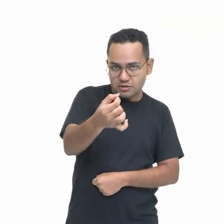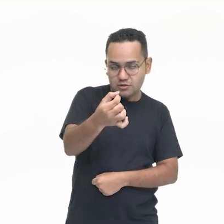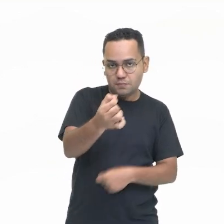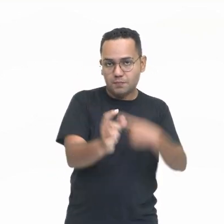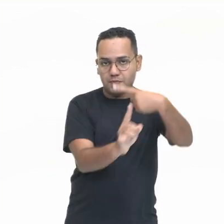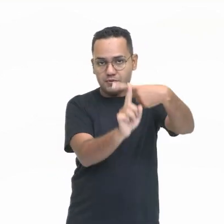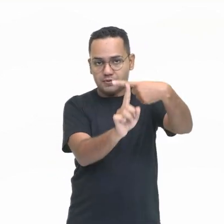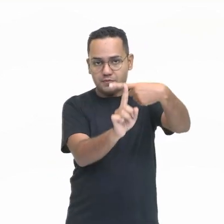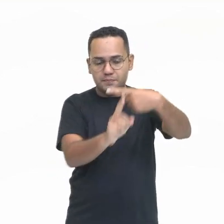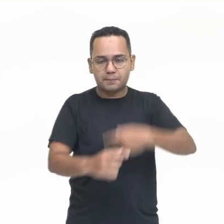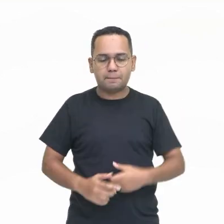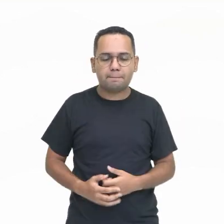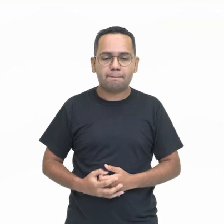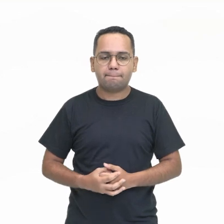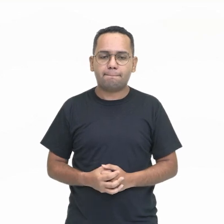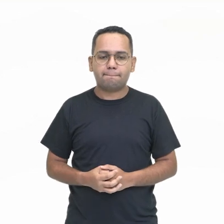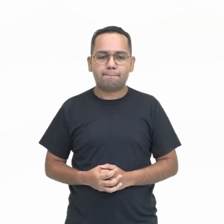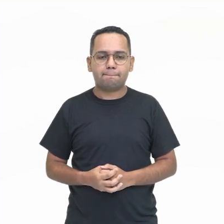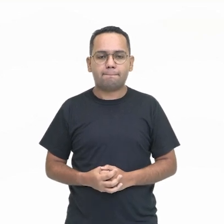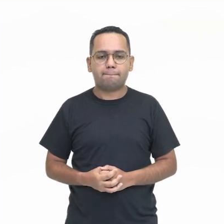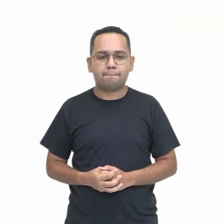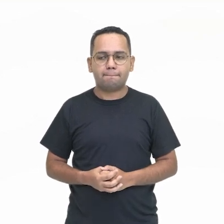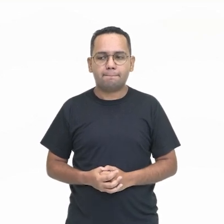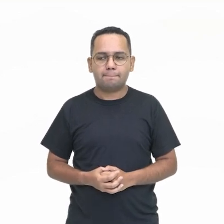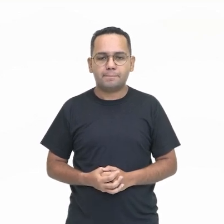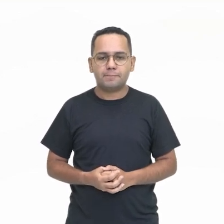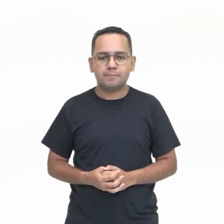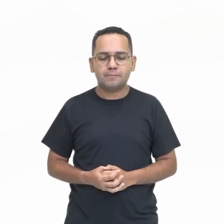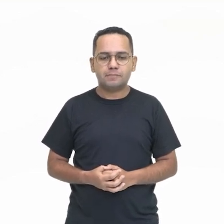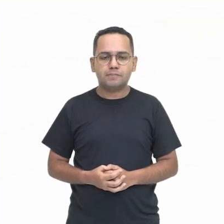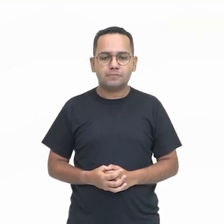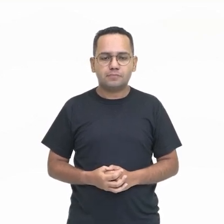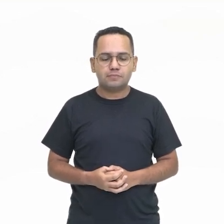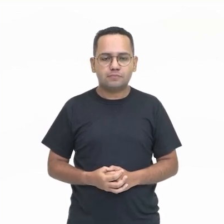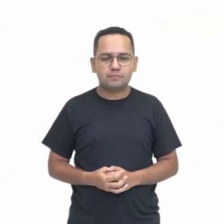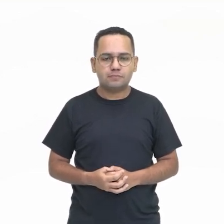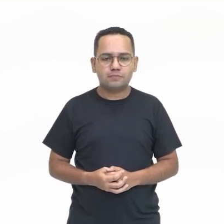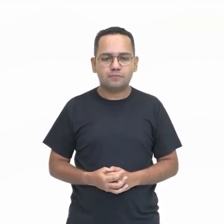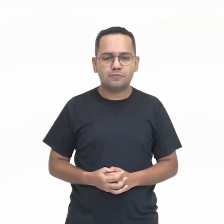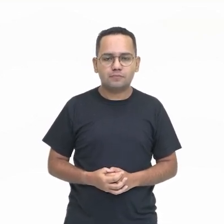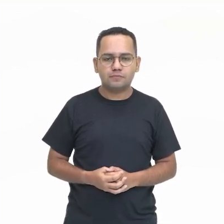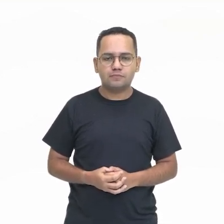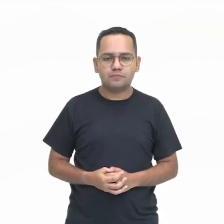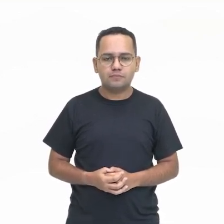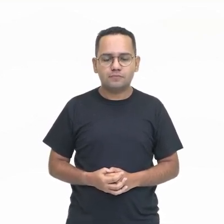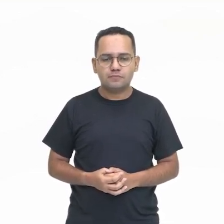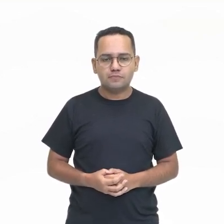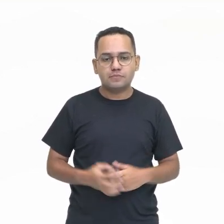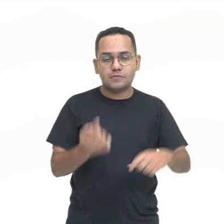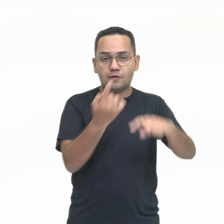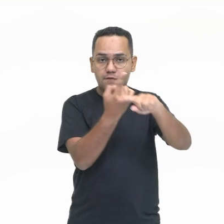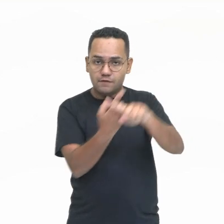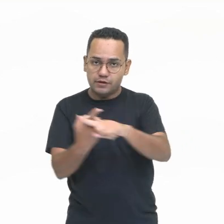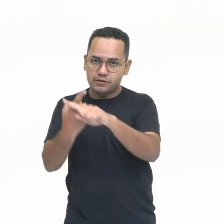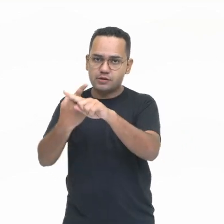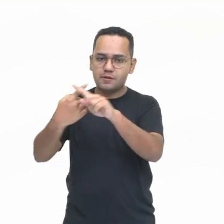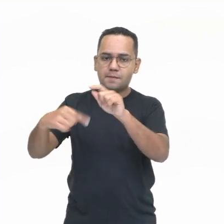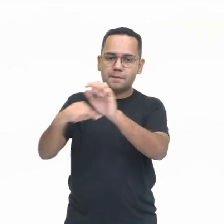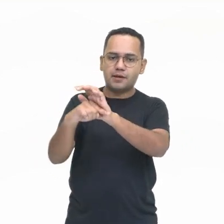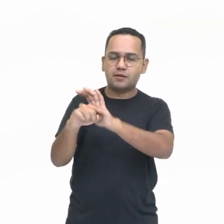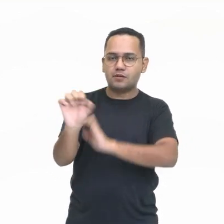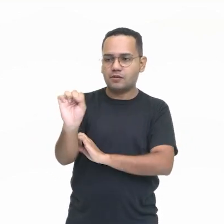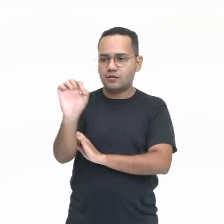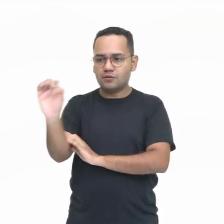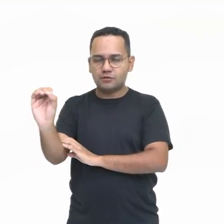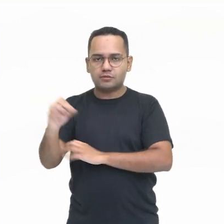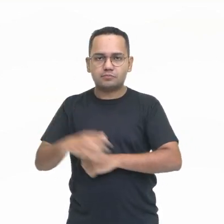do ladinho. Menos 4 vezes 5 nós vamos ter aqui, ó, mais 20. E esse mais 20 nós vamos multiplicar por menos